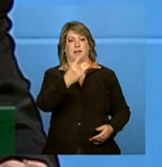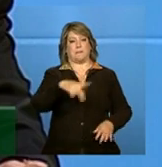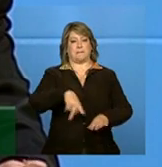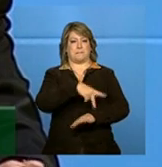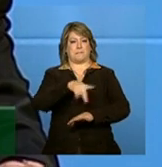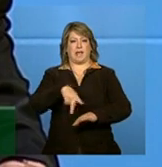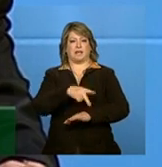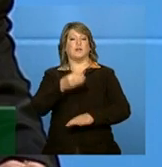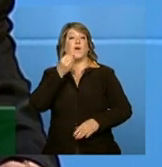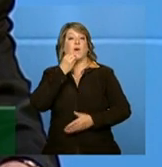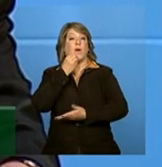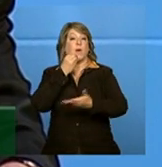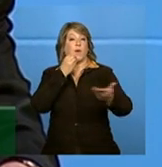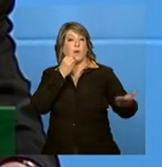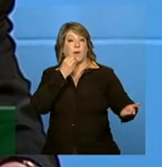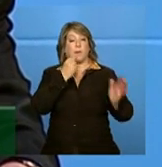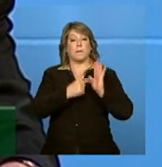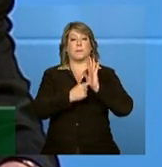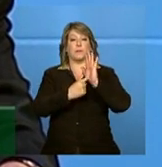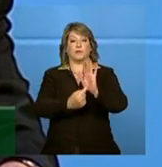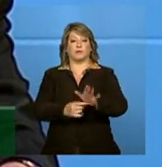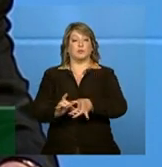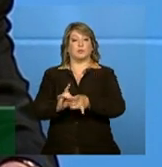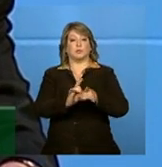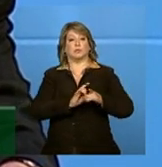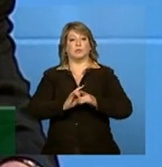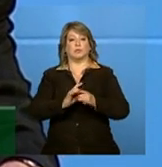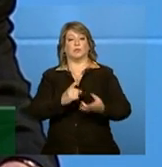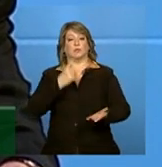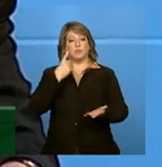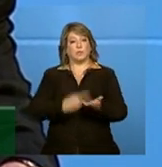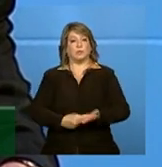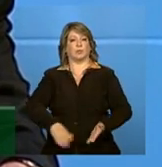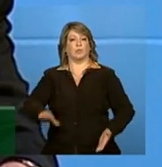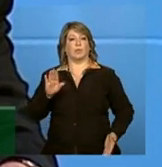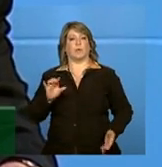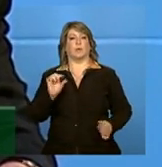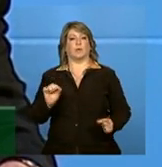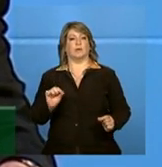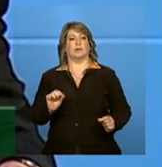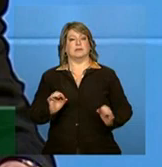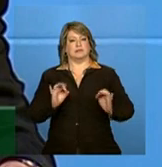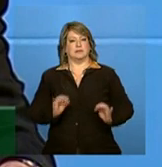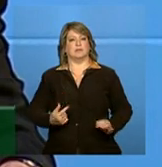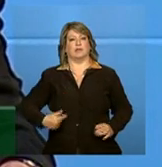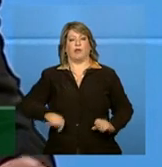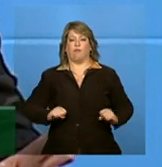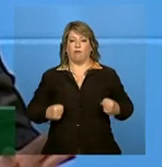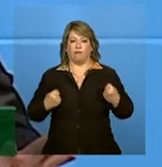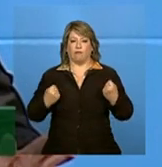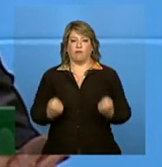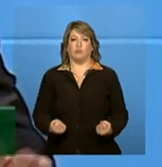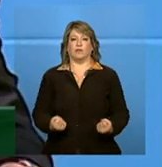a oportunidade de expressar unidos o compromisso de reafirmar os nossos esforços e dar